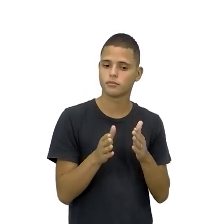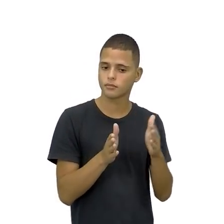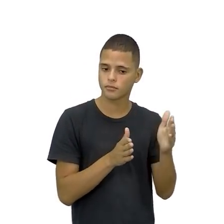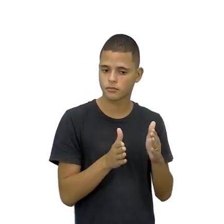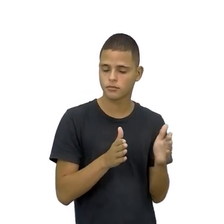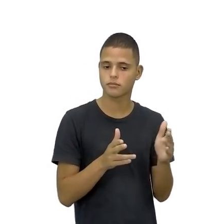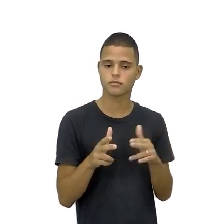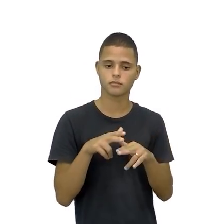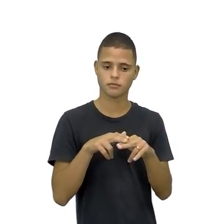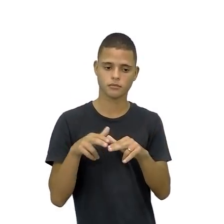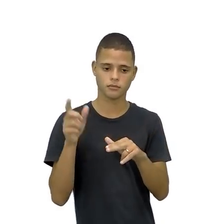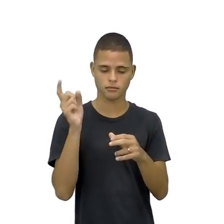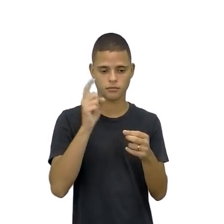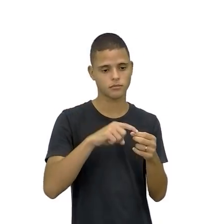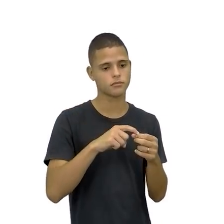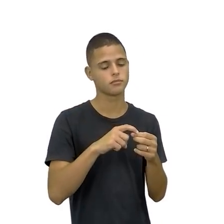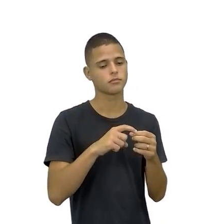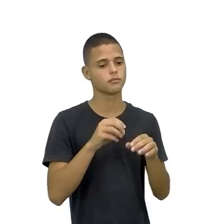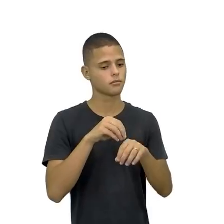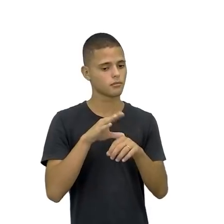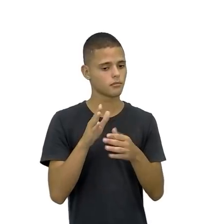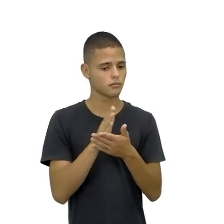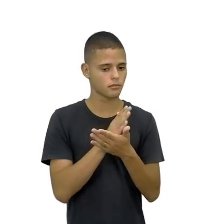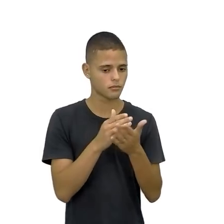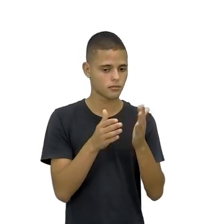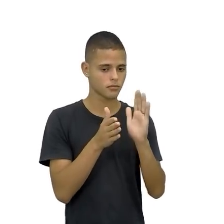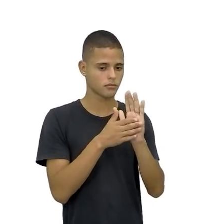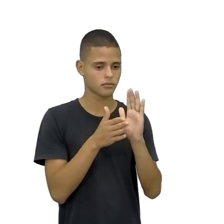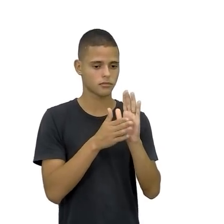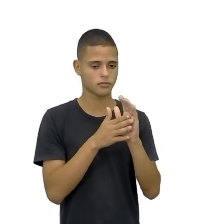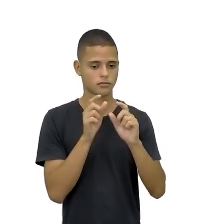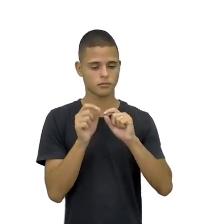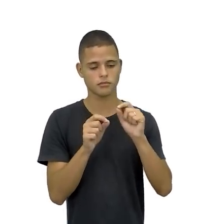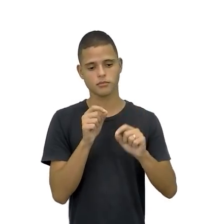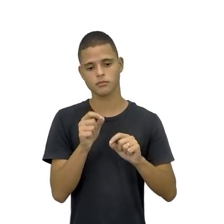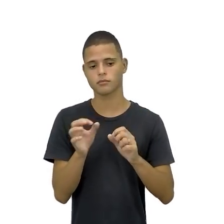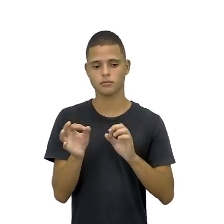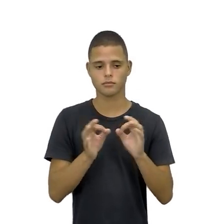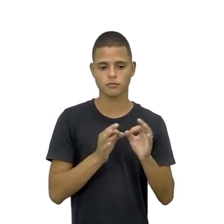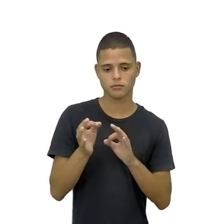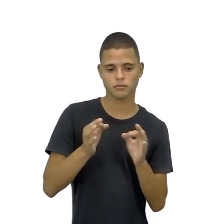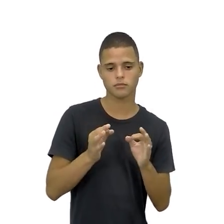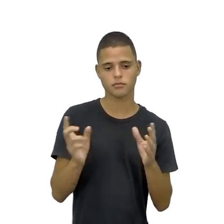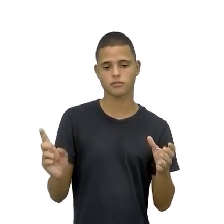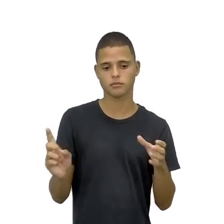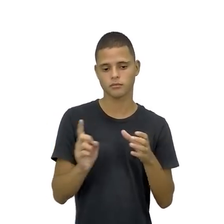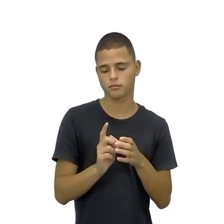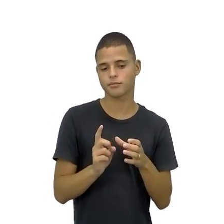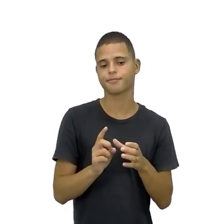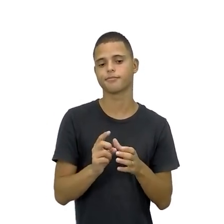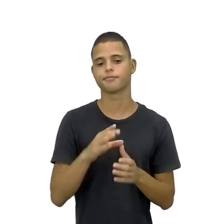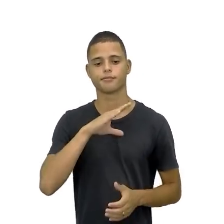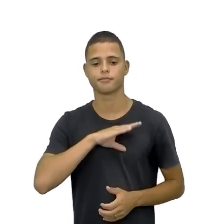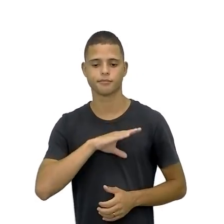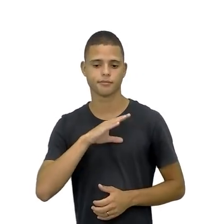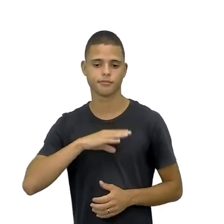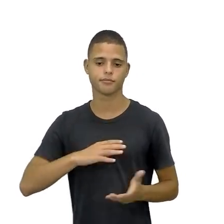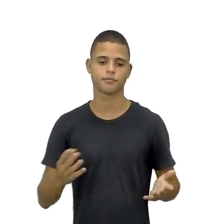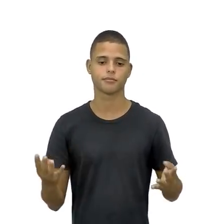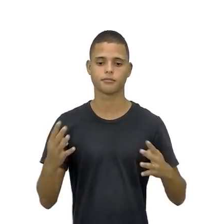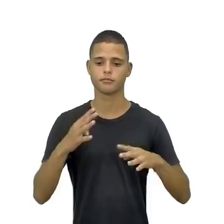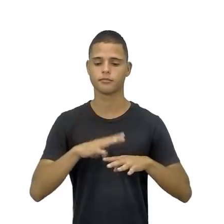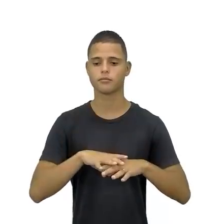das aprendizagens, sugerimos aí uma proposta, né, que foi aí um projeto integrador de língua portuguesa, matemática e ciência